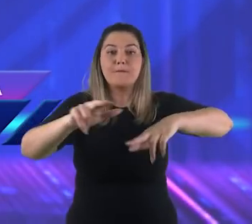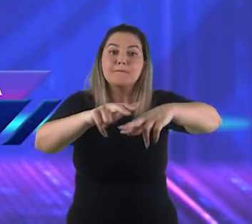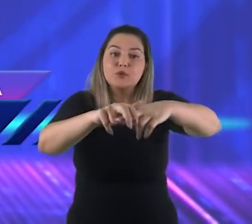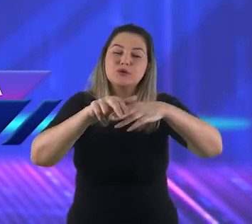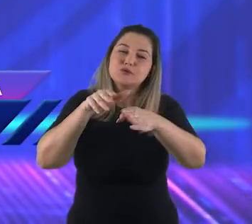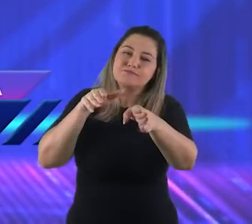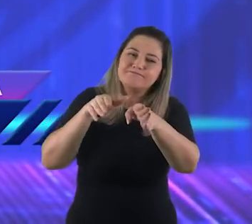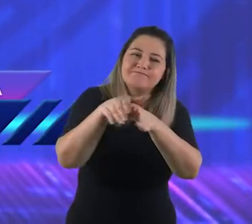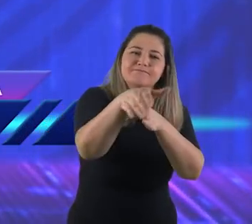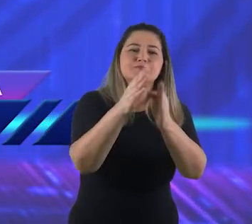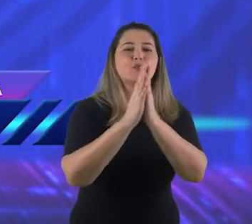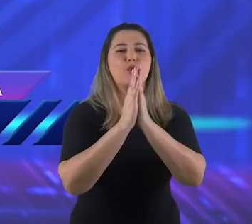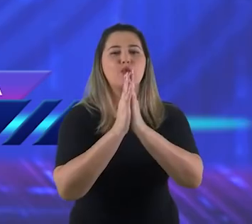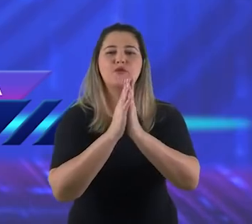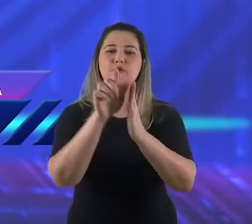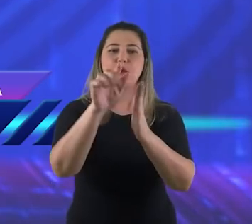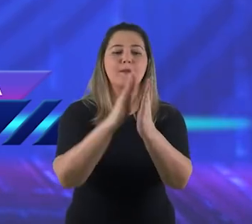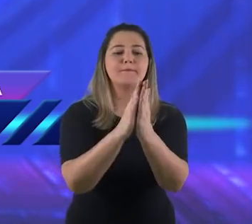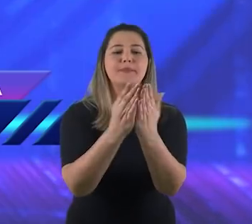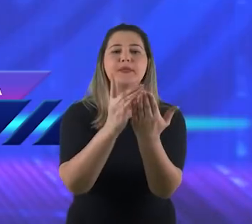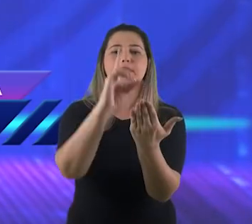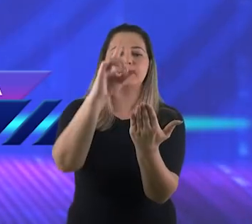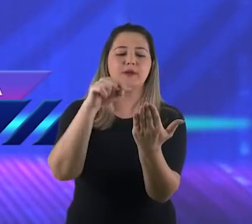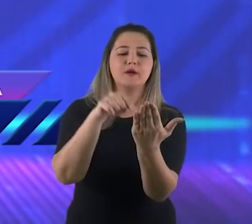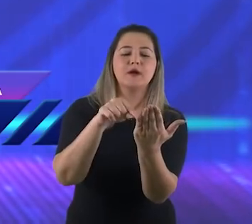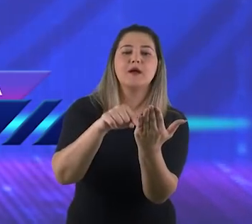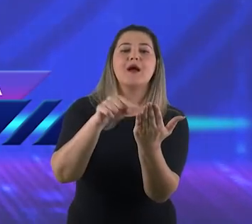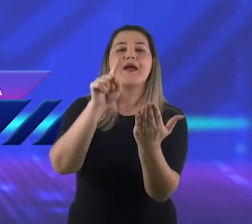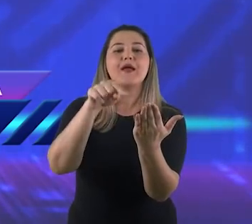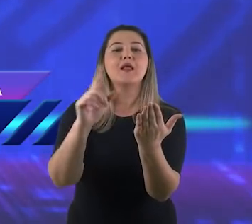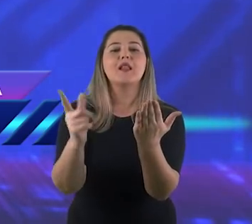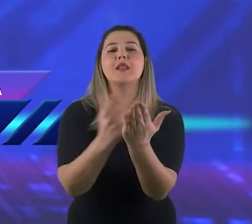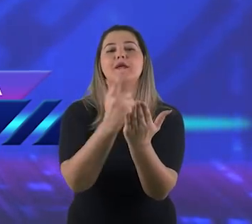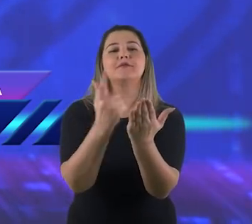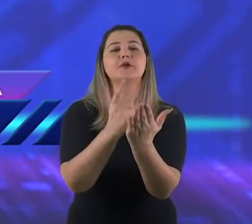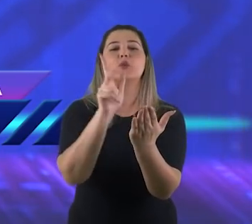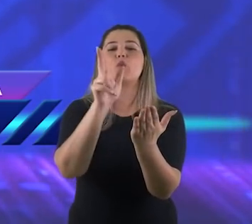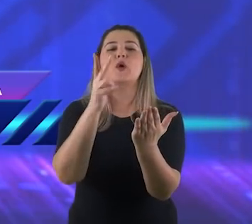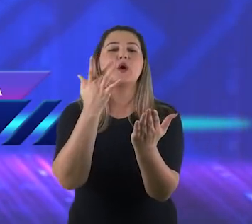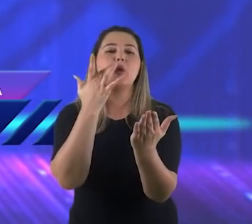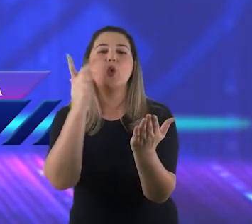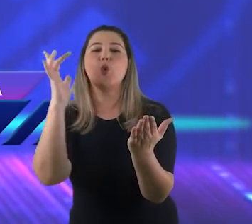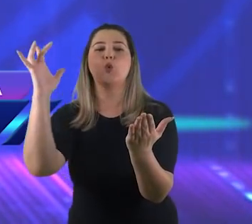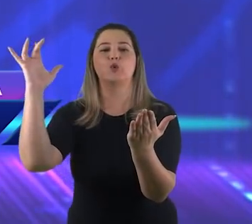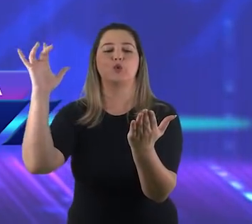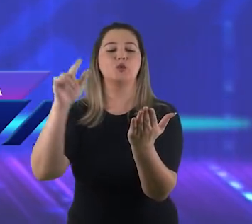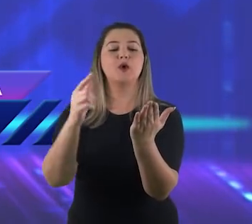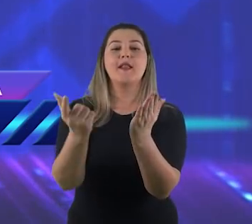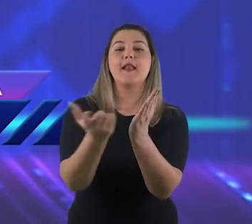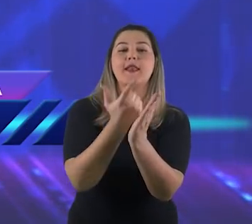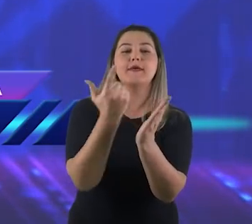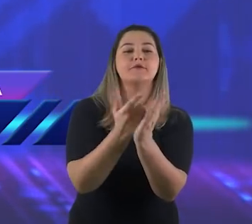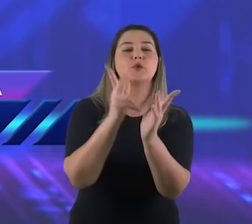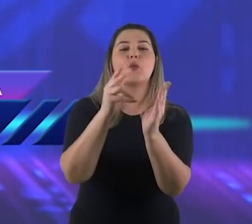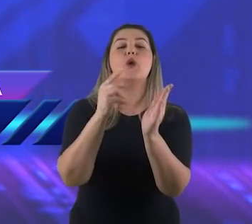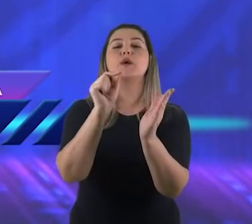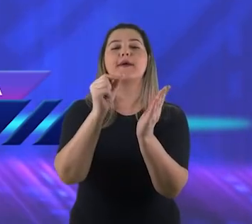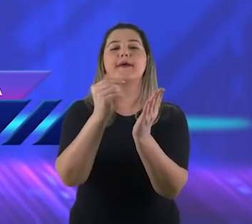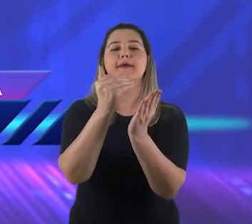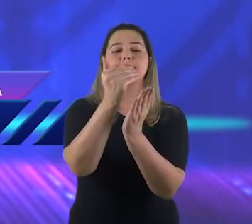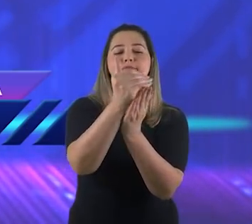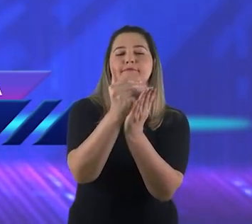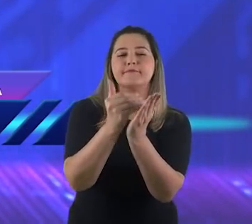faça da Bíblia o livro tesouro, o livro guia, o